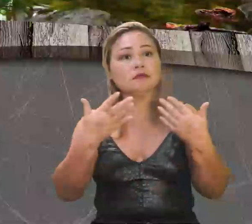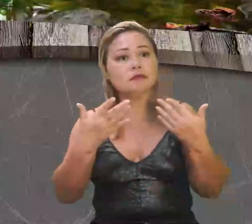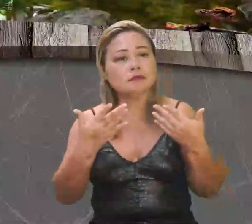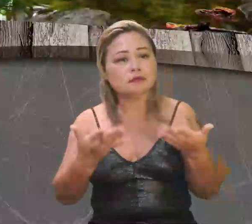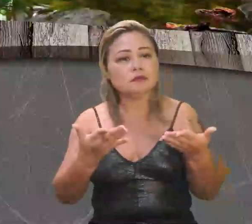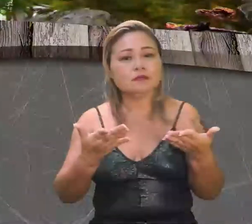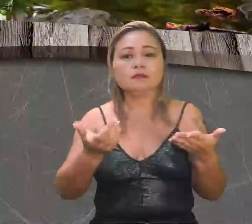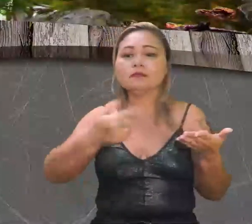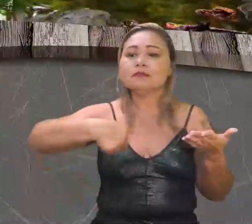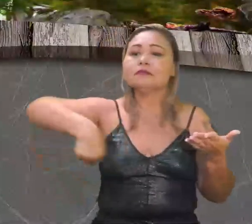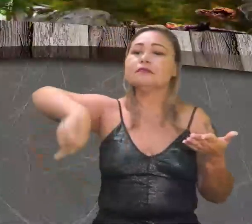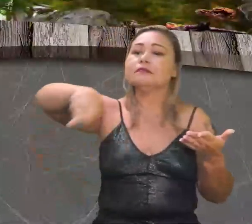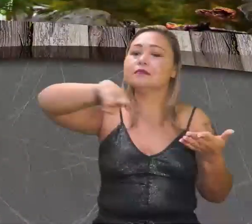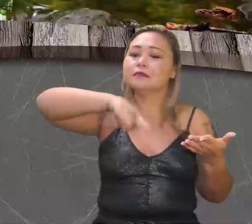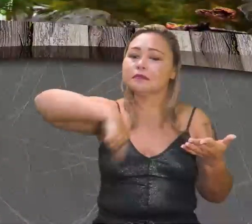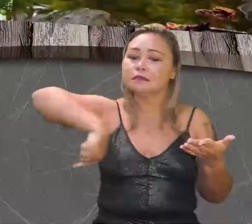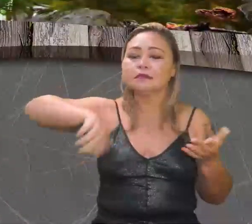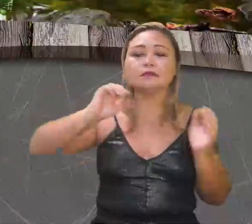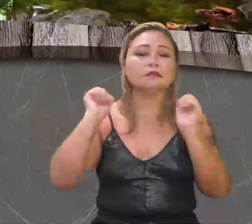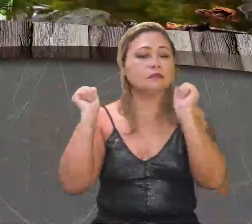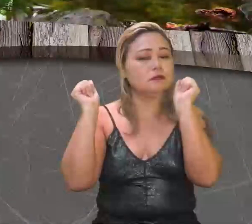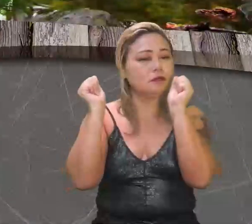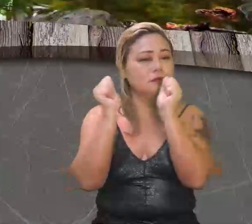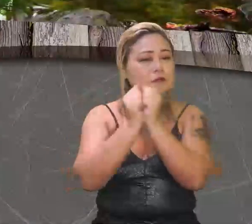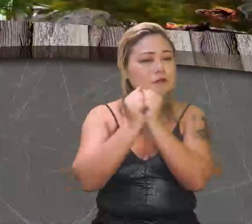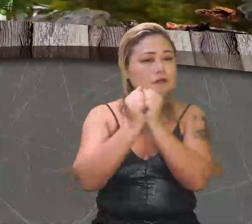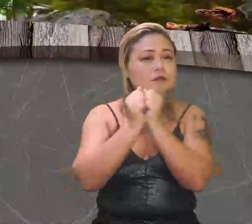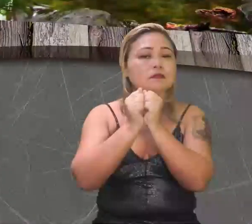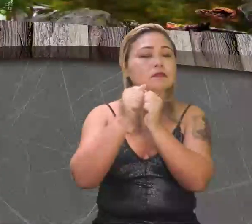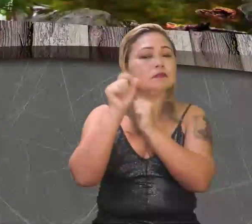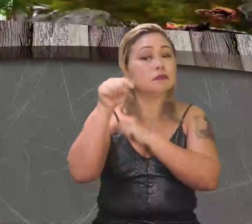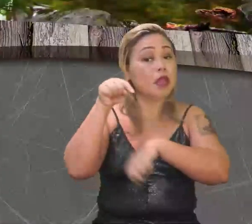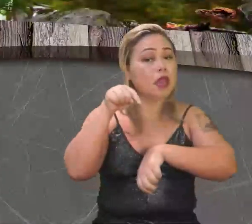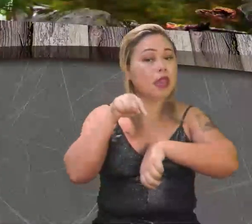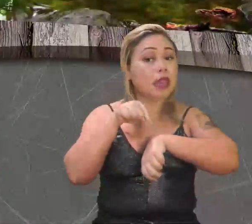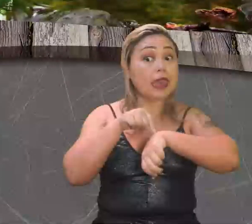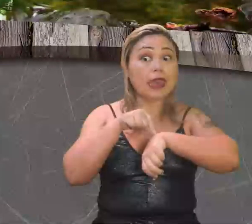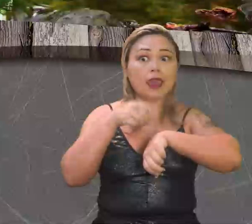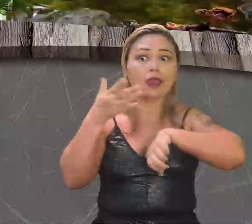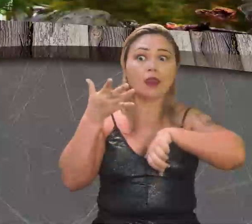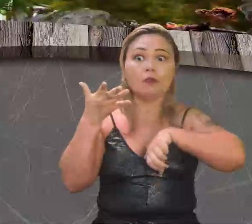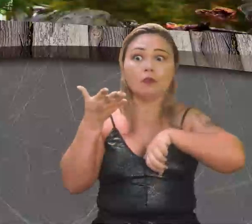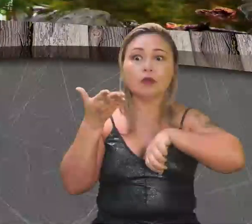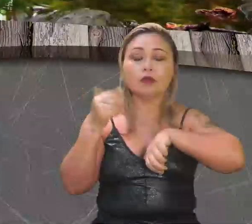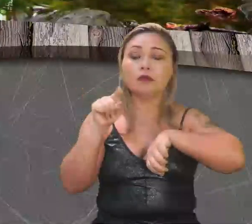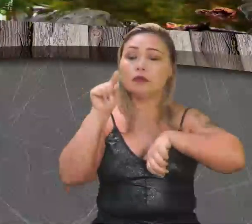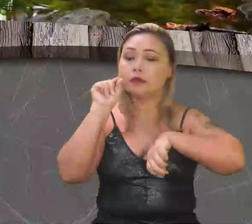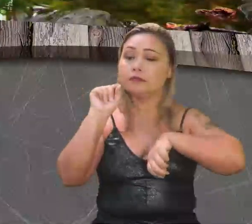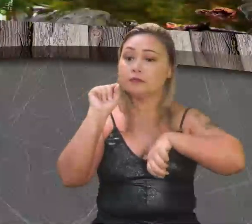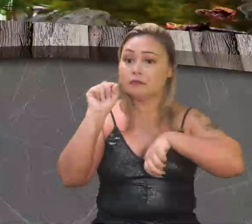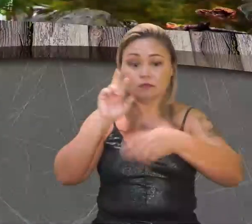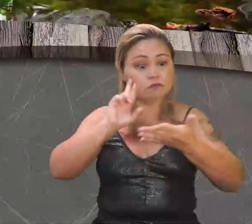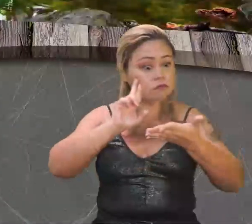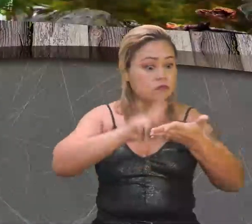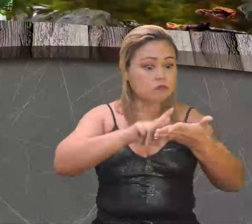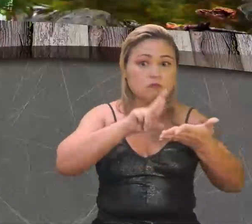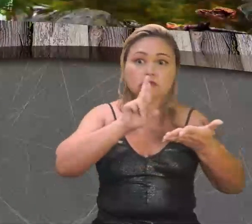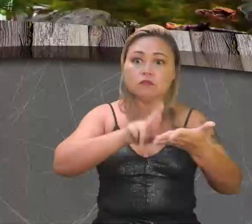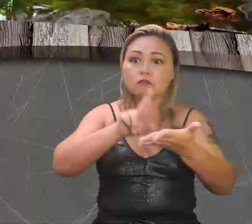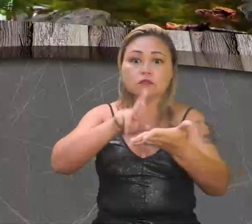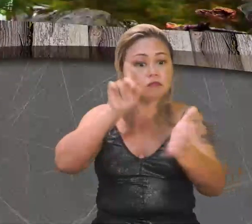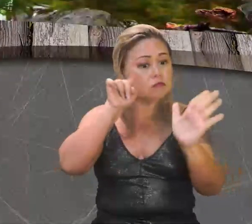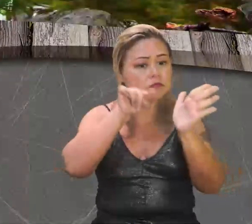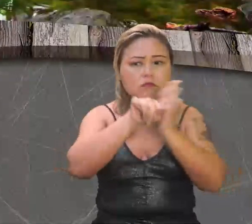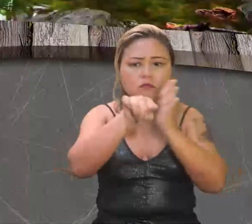Aí, nós aqui juntos para aquele momento, que é a nossa resolução de